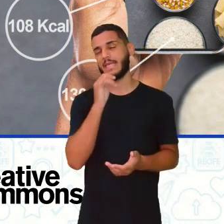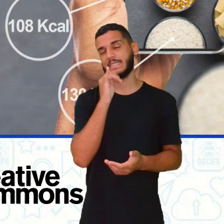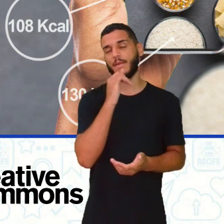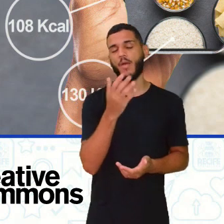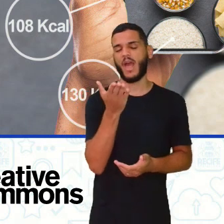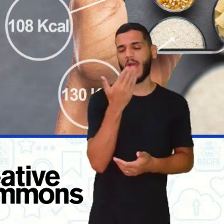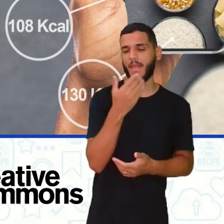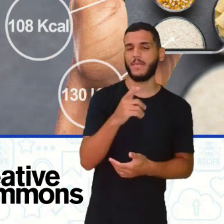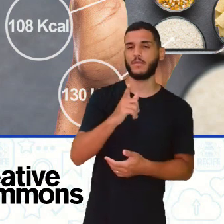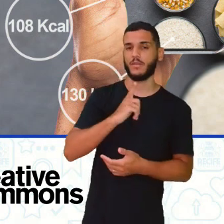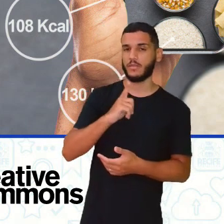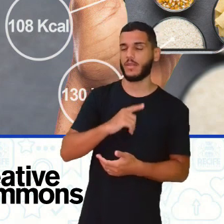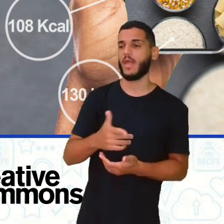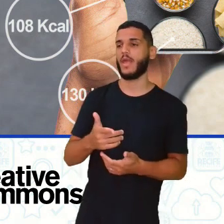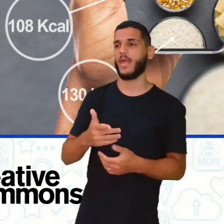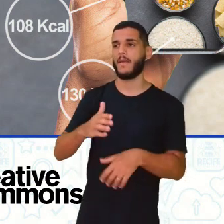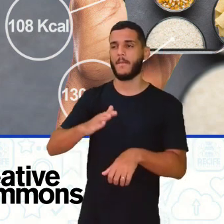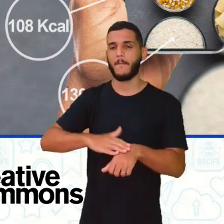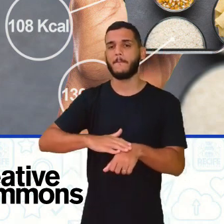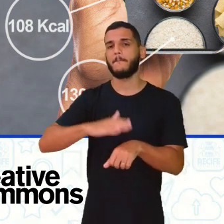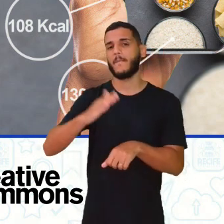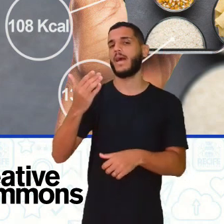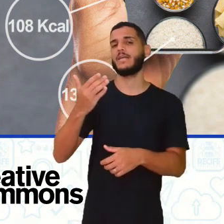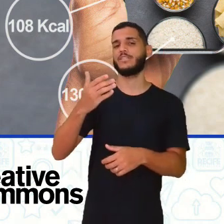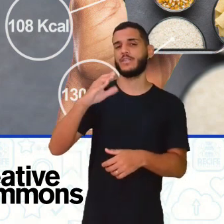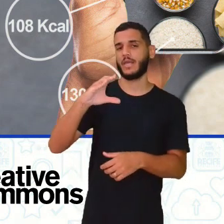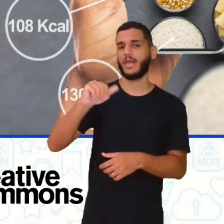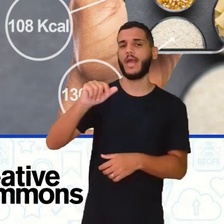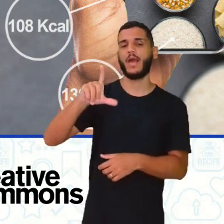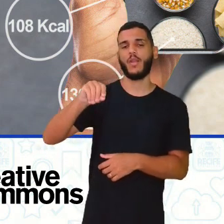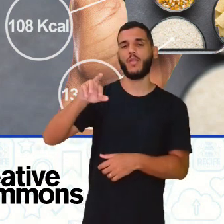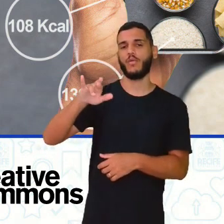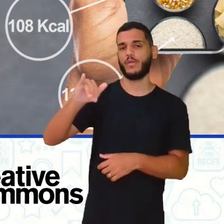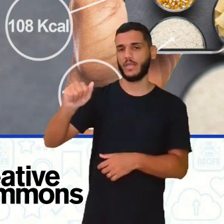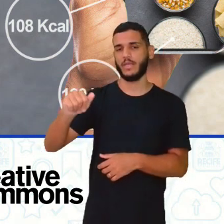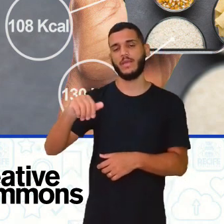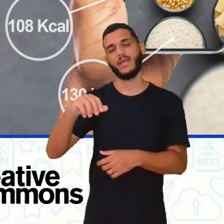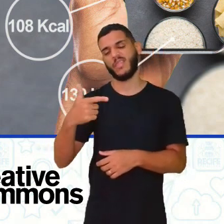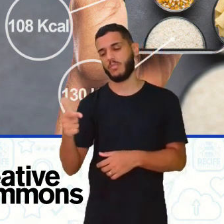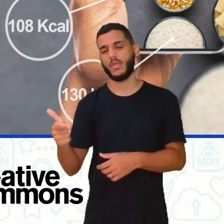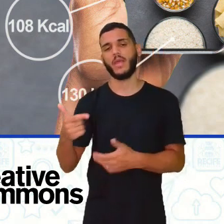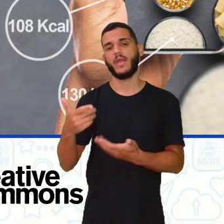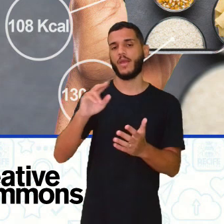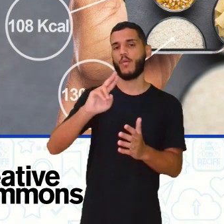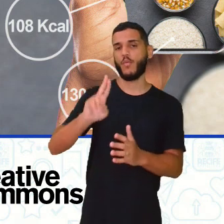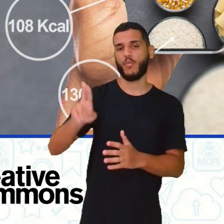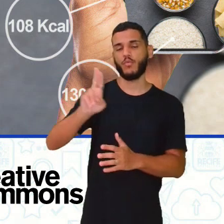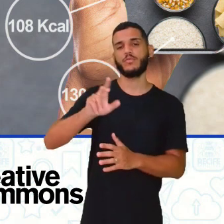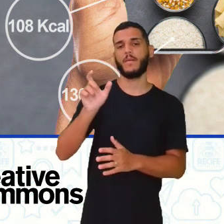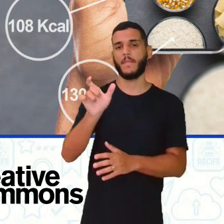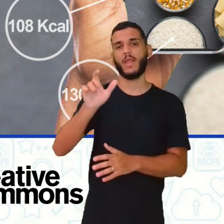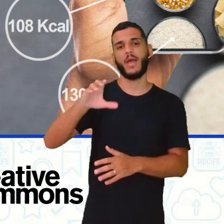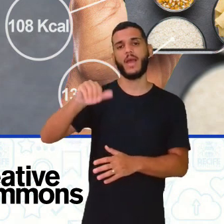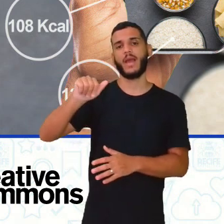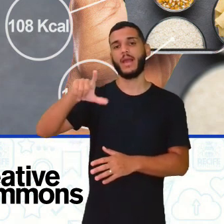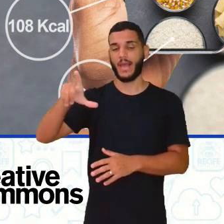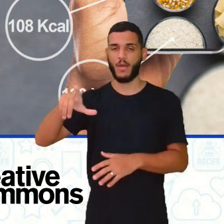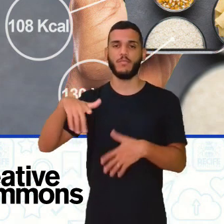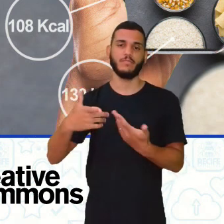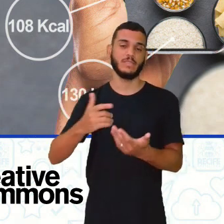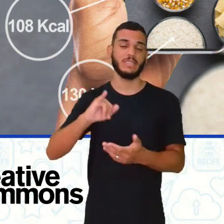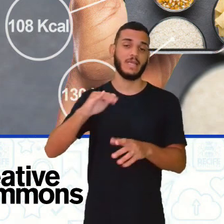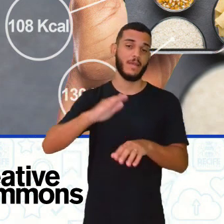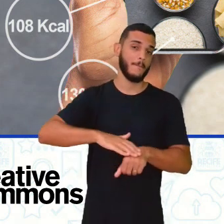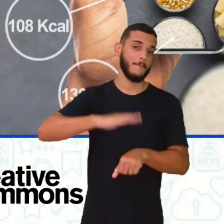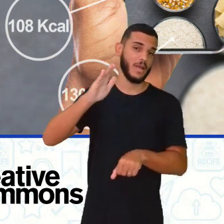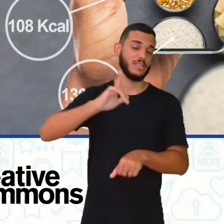calórico, esse alimento não é tão calórico. Então, a gente está acostumado a ouvir isso aí. Então, quanto mais calórico,